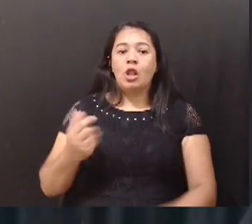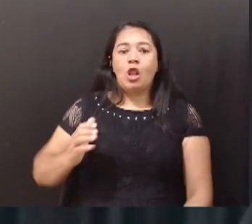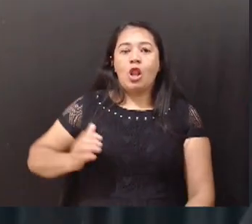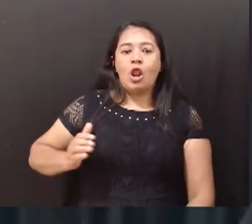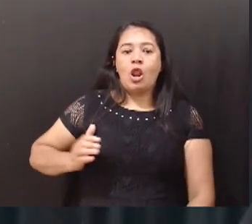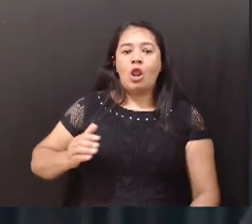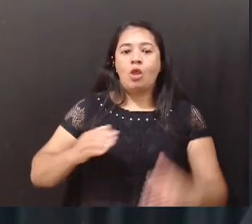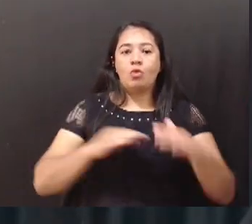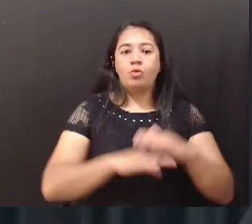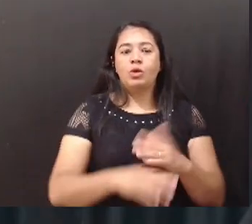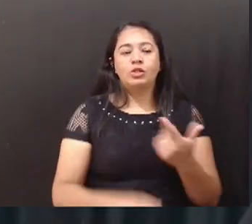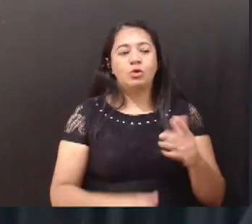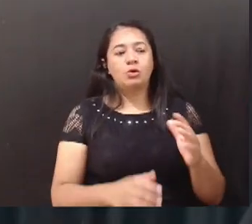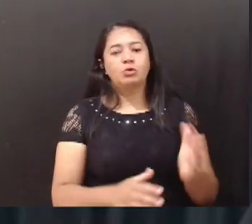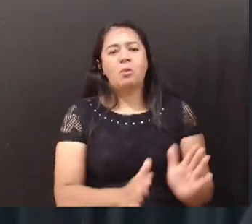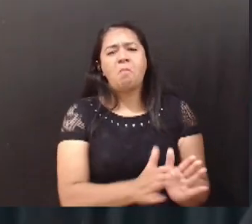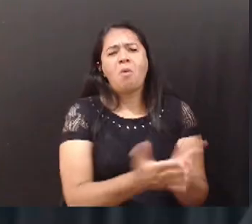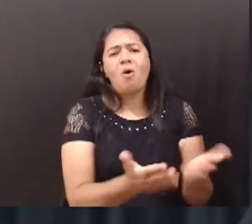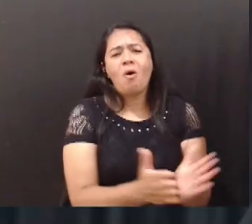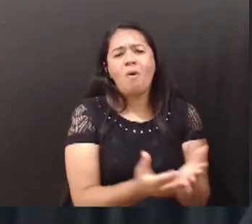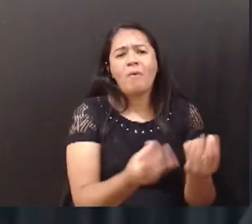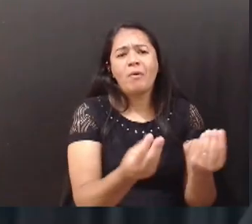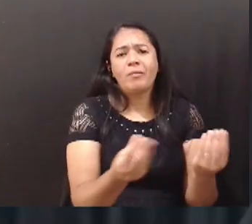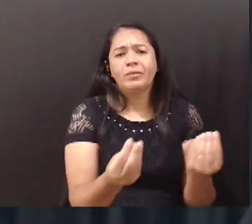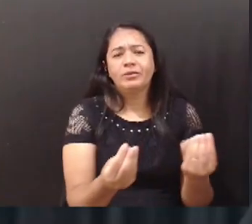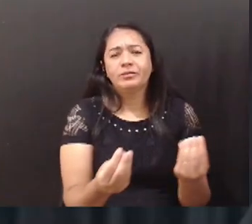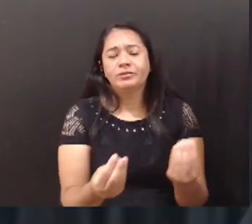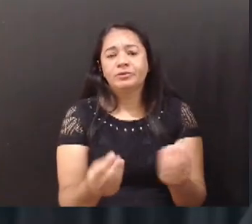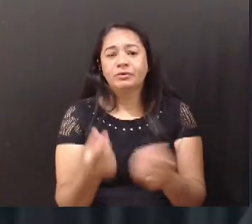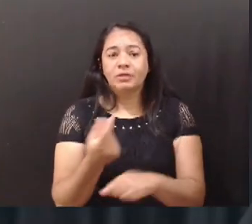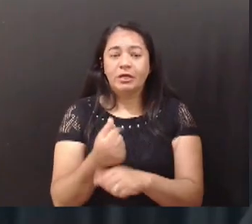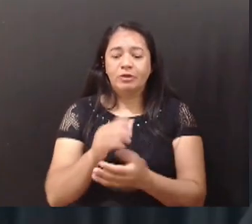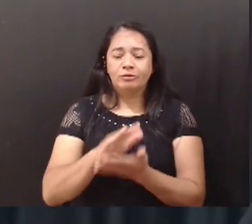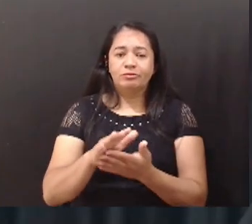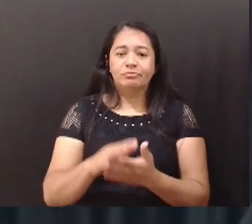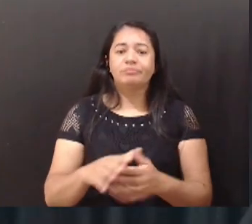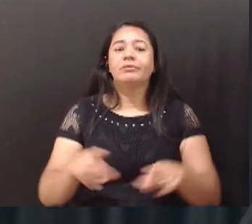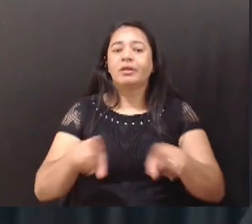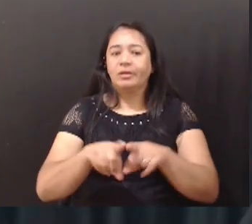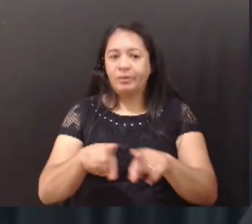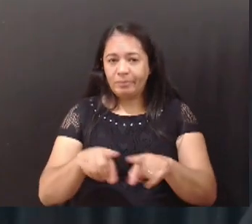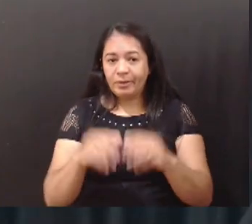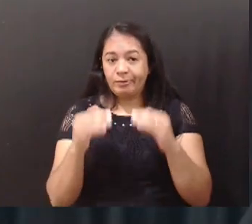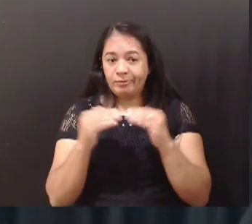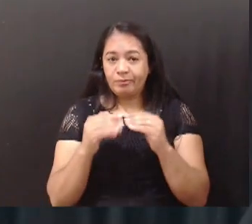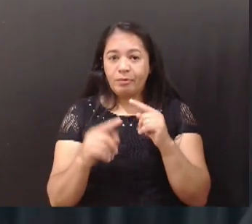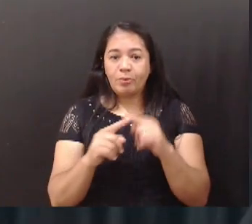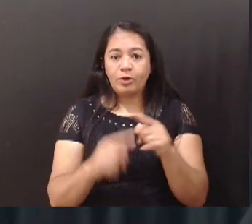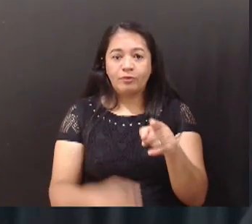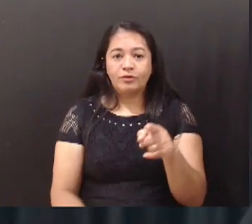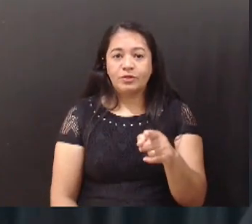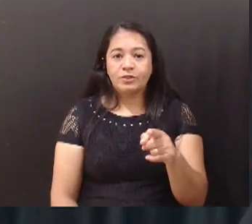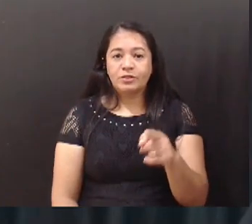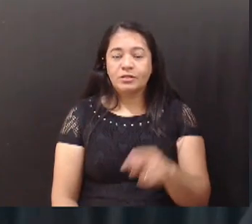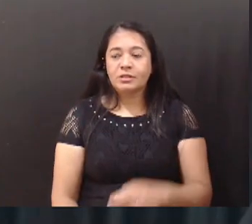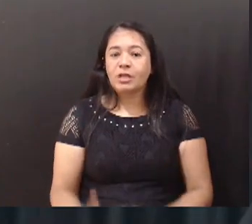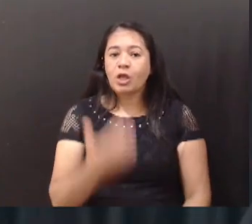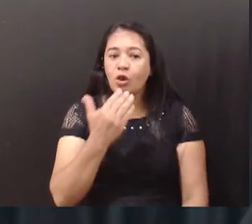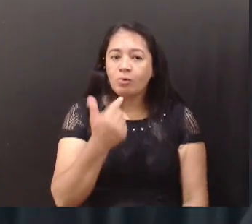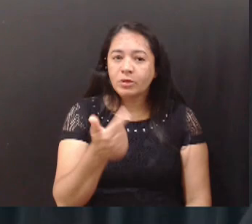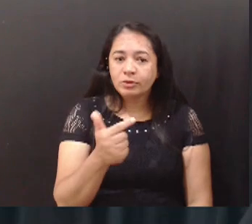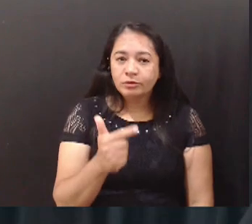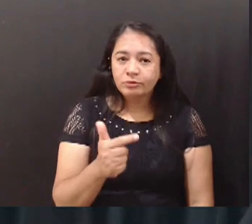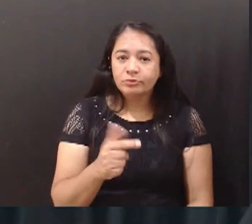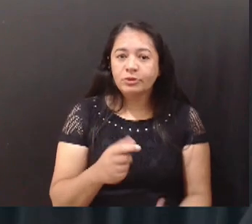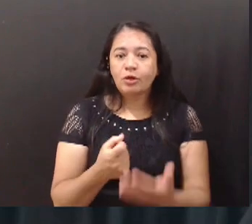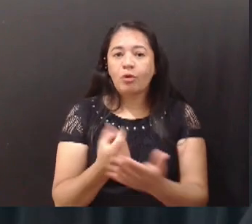pouco. Sim. Então, a distribuição de renda tem tudo a ver com isso também, porque você não ter comida na sua mesa, você não poder comprar um tênis,